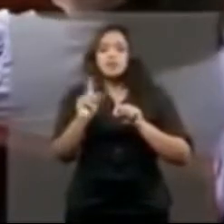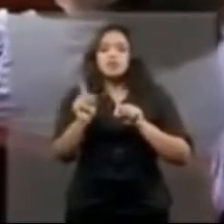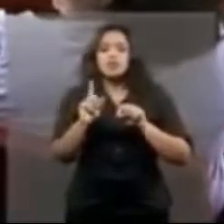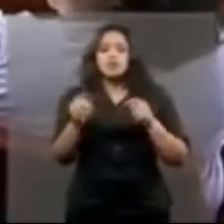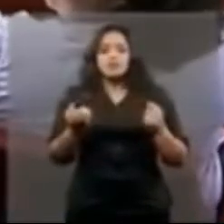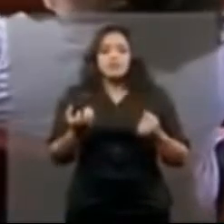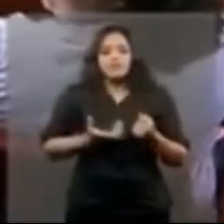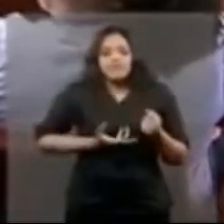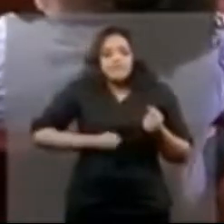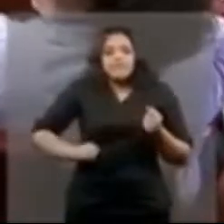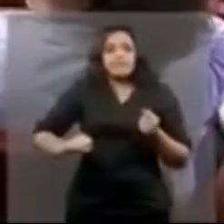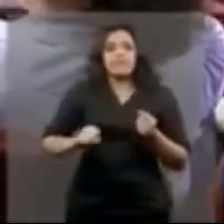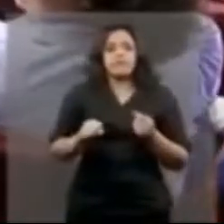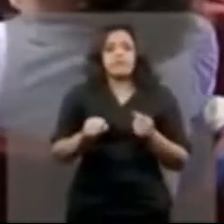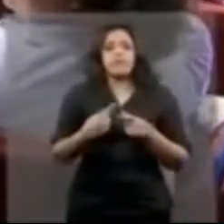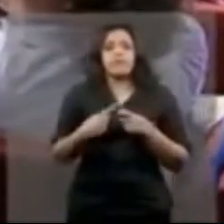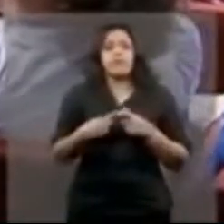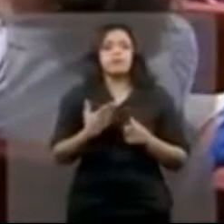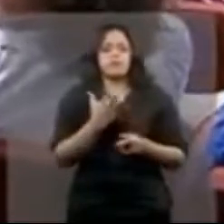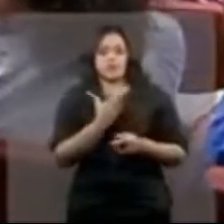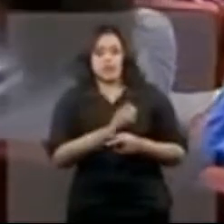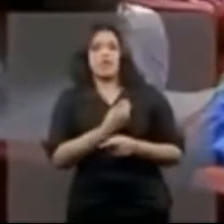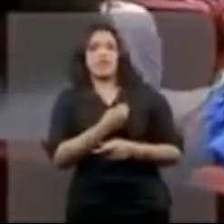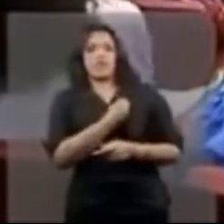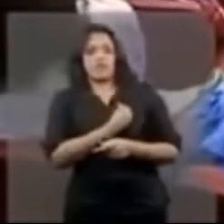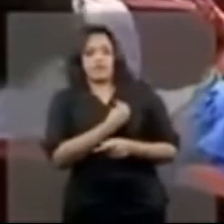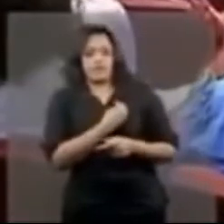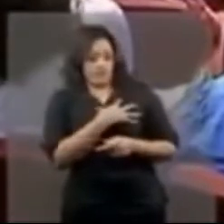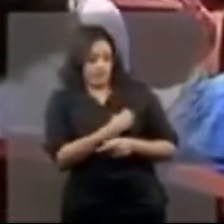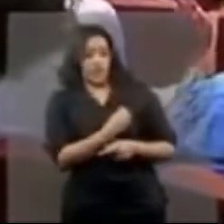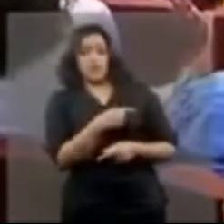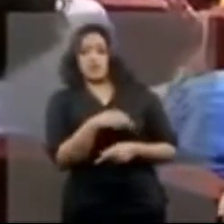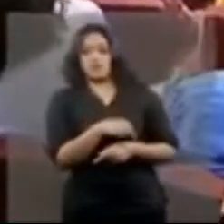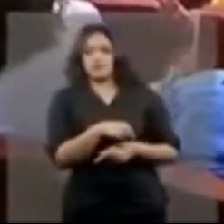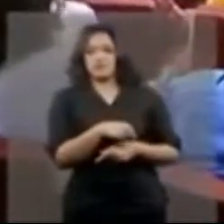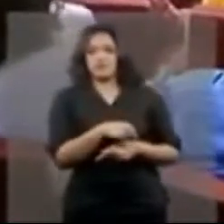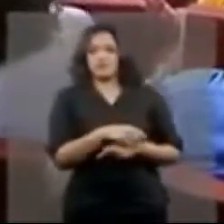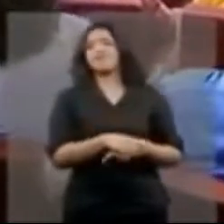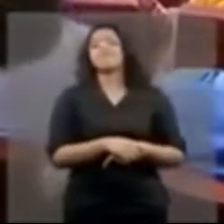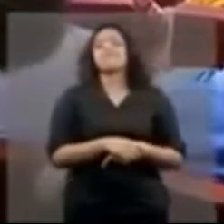os seus filhos. O desacordo não é jurídico.